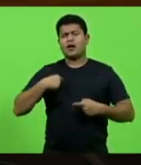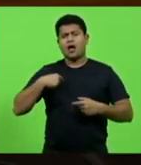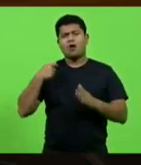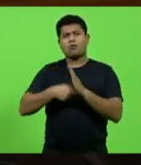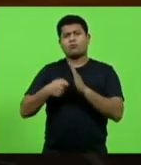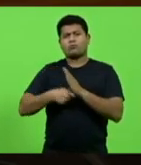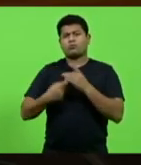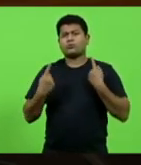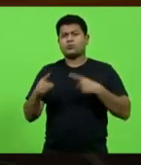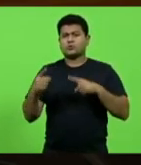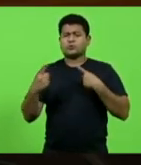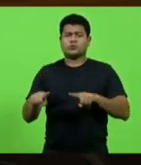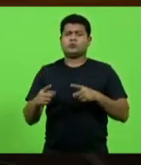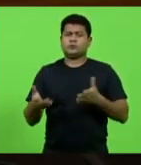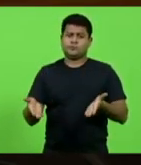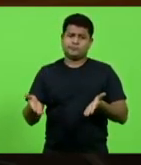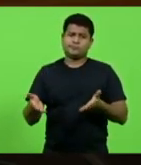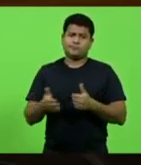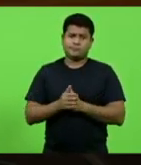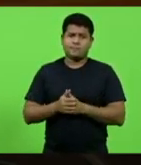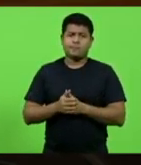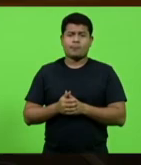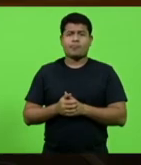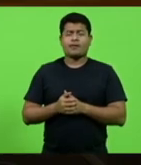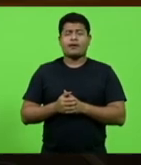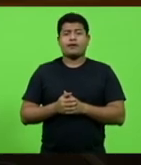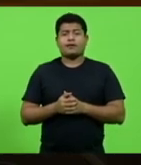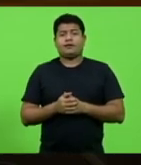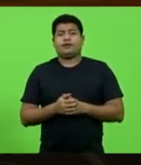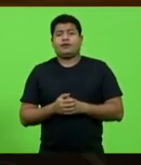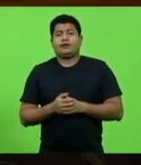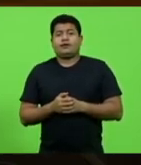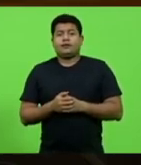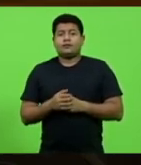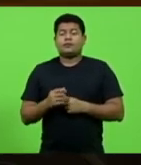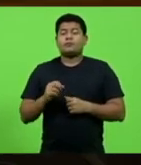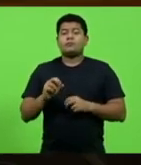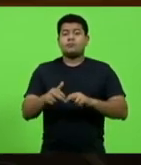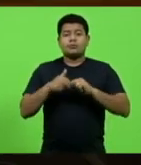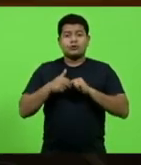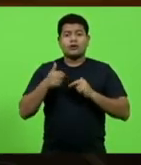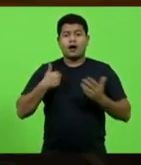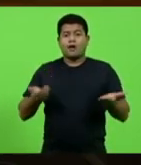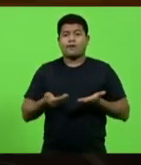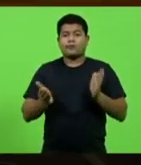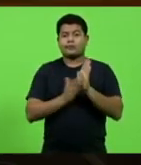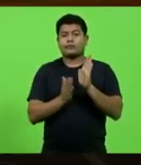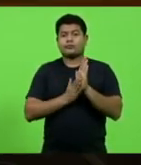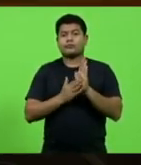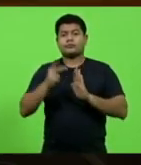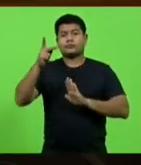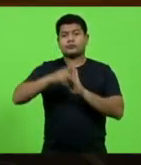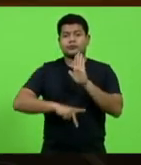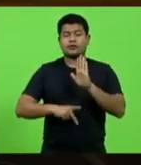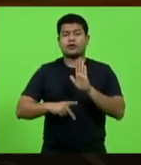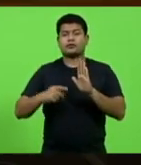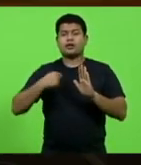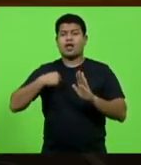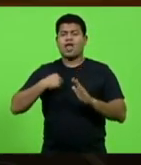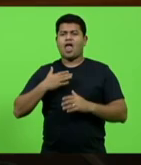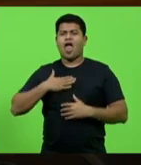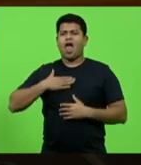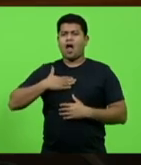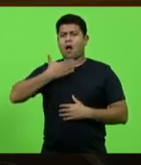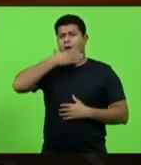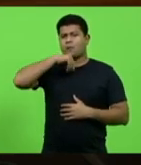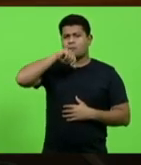na garantia das liberdades individuais. E é para isso, e é por isso que propus o projeto de educação domiciliar. Eu não sou pai, nem pai sou,